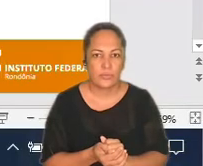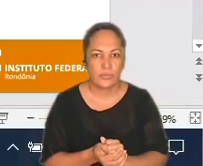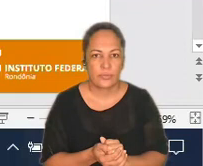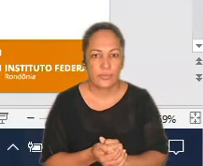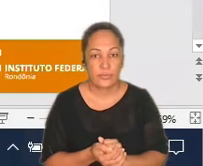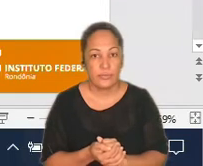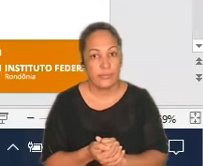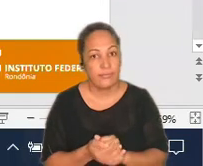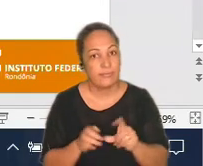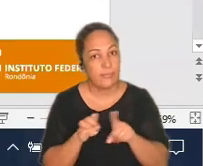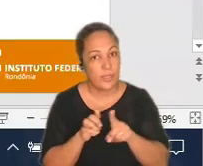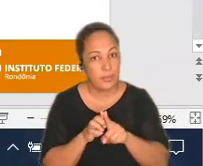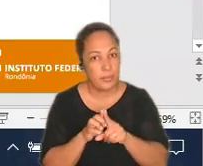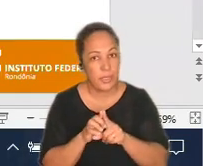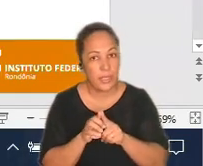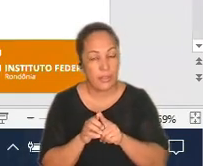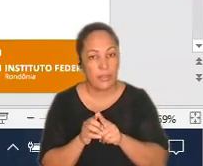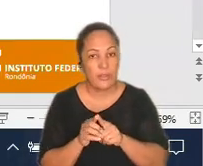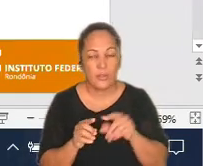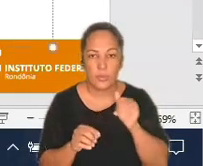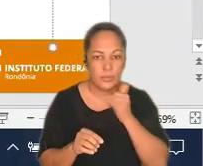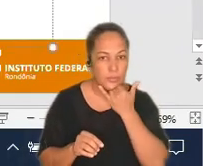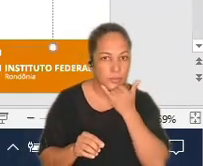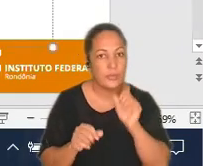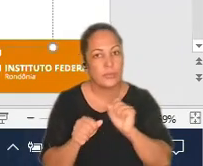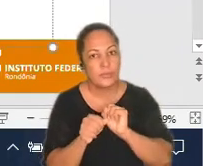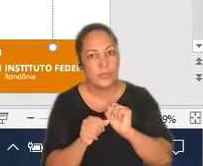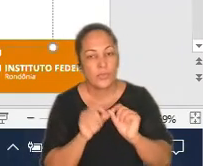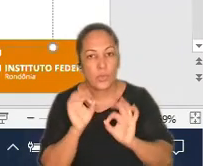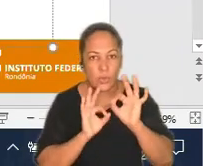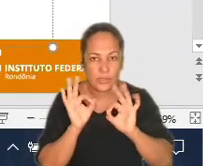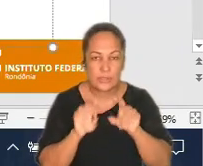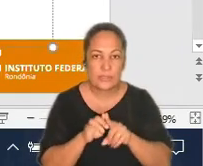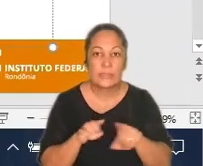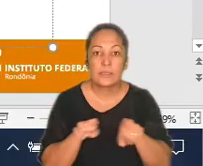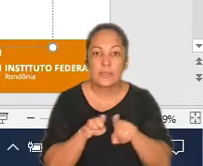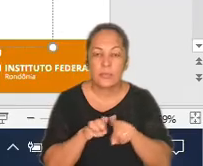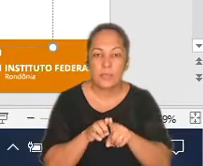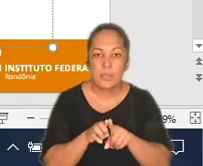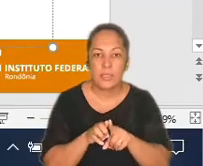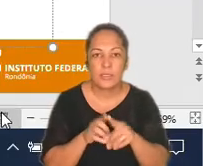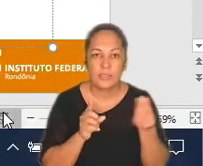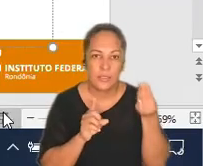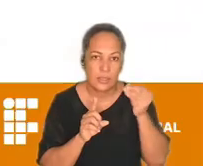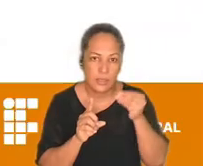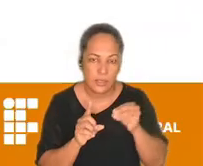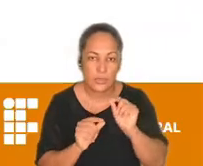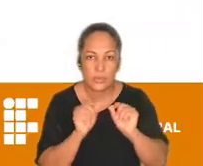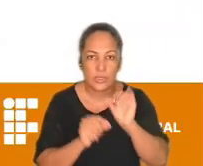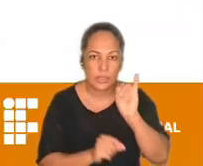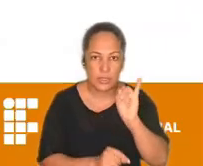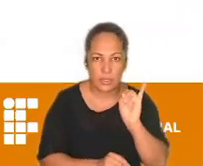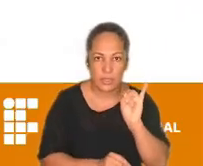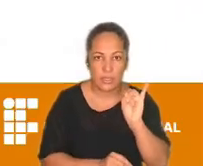em cada... Pode colocar aqui. Em cada atributo da entidade. Ou seja,